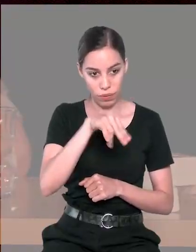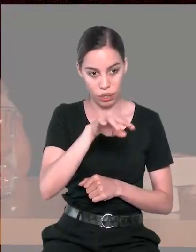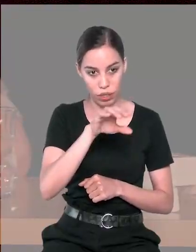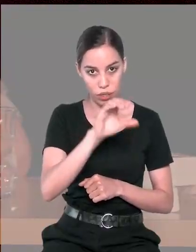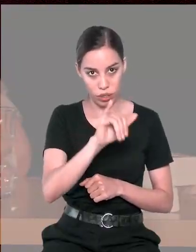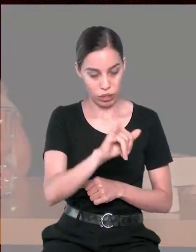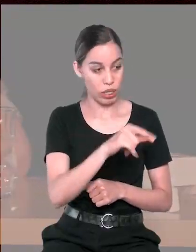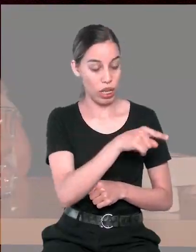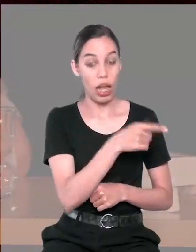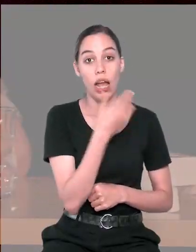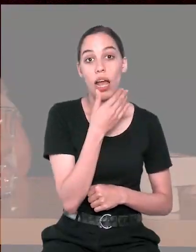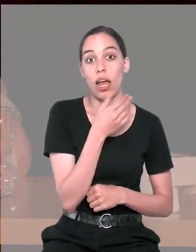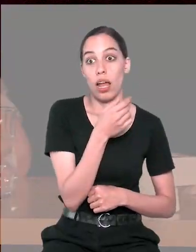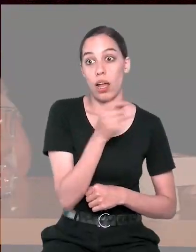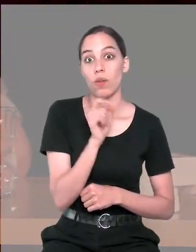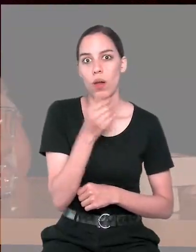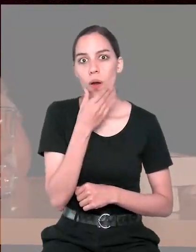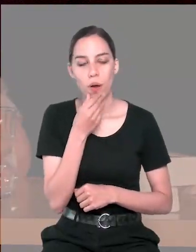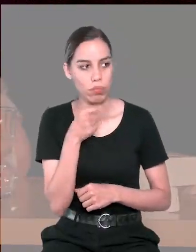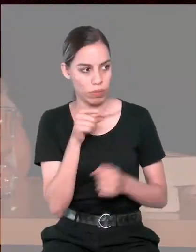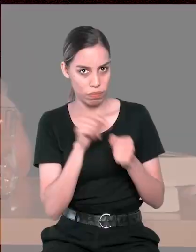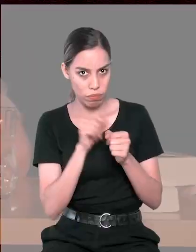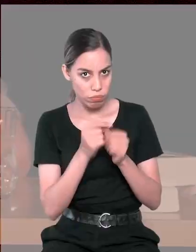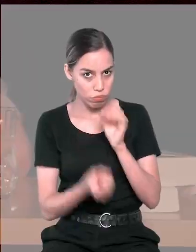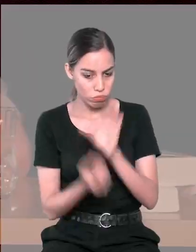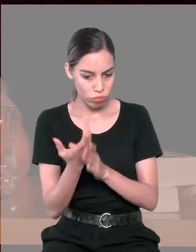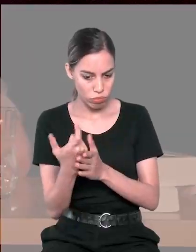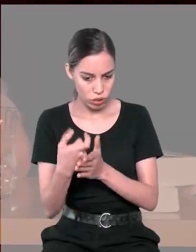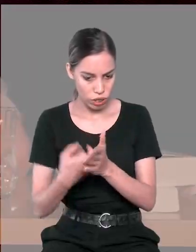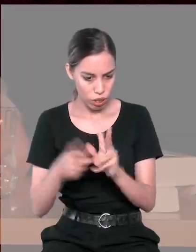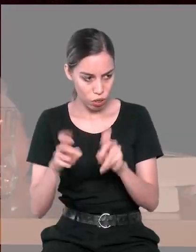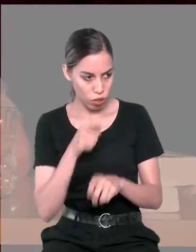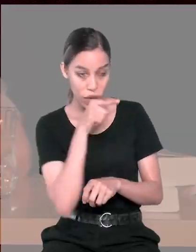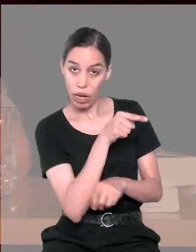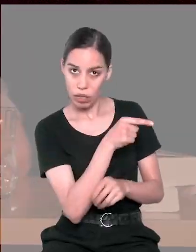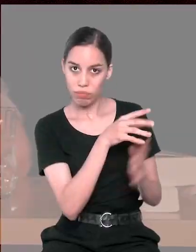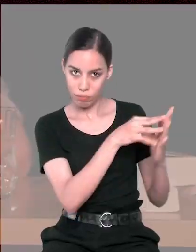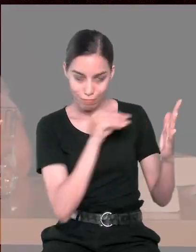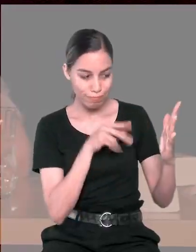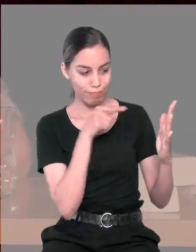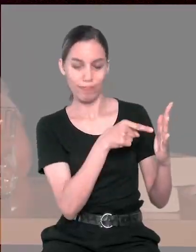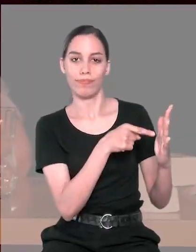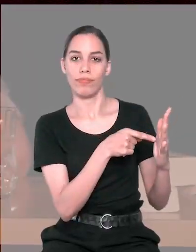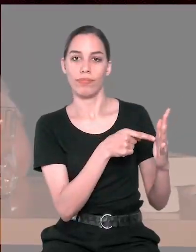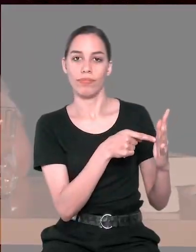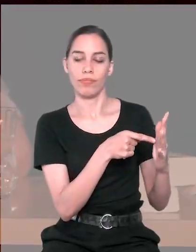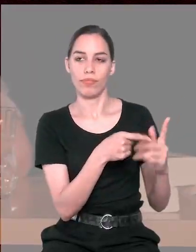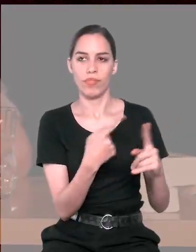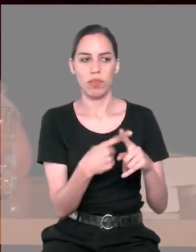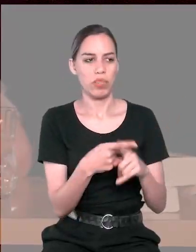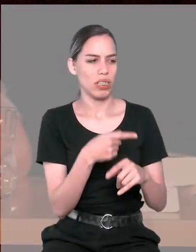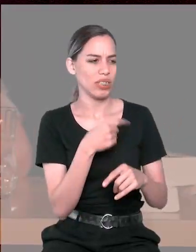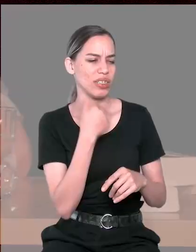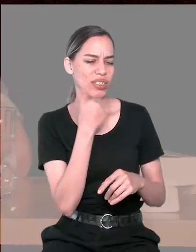anos, ele faz um dos ensaios mais importantes sobre Leonardo da Vinci do século XIX. Muito curioso. Por quê? Porque vocês sabem